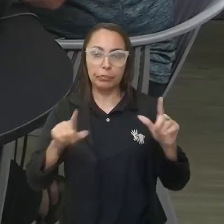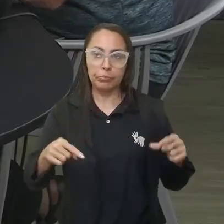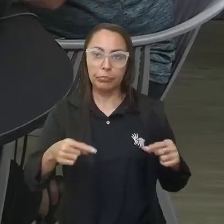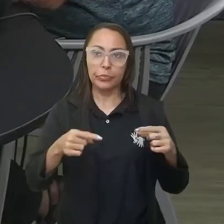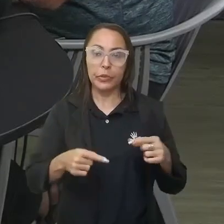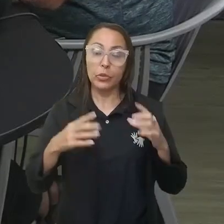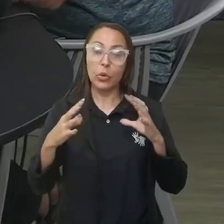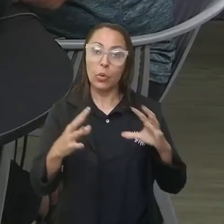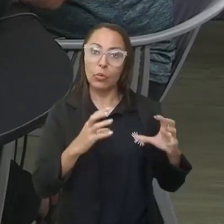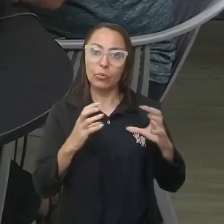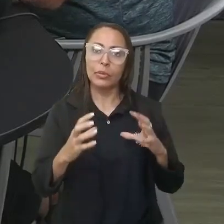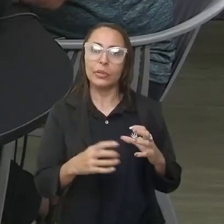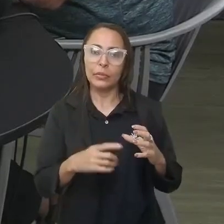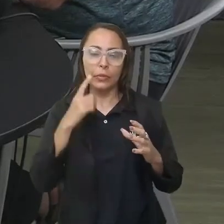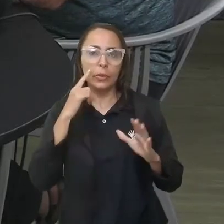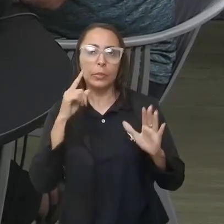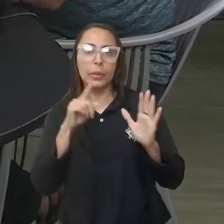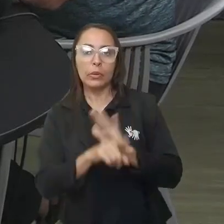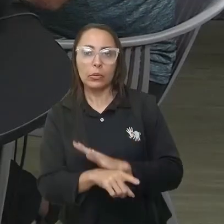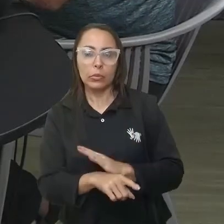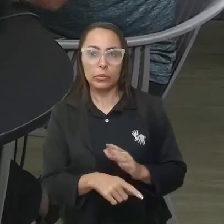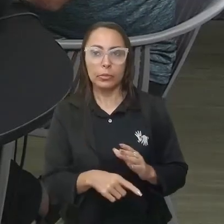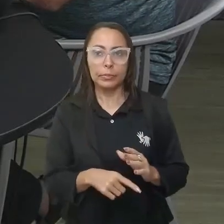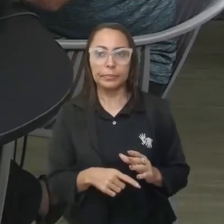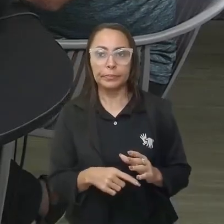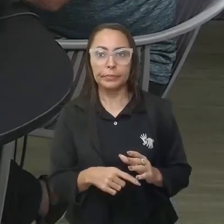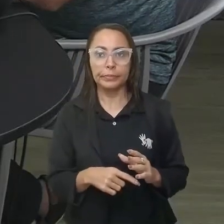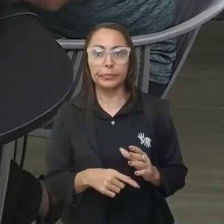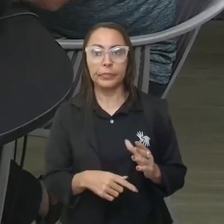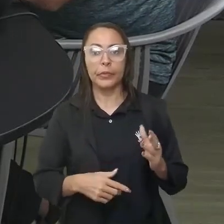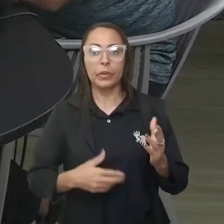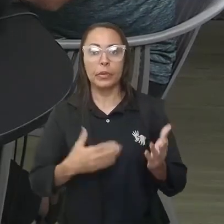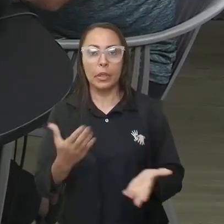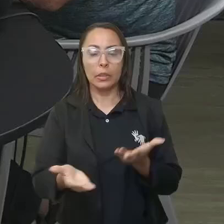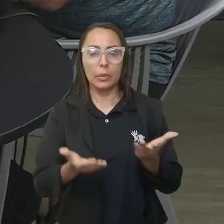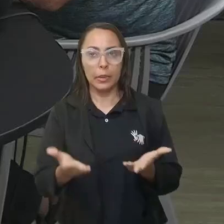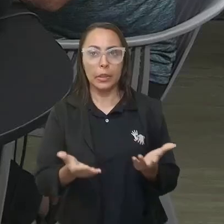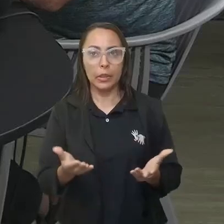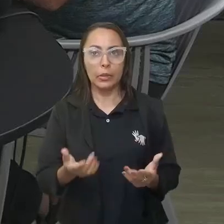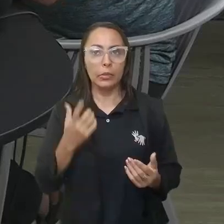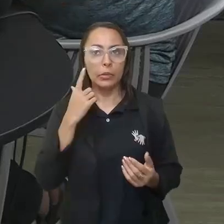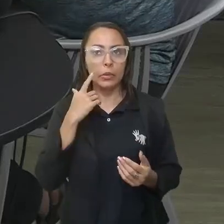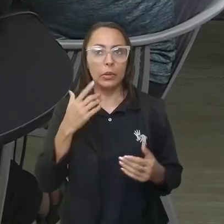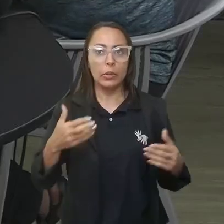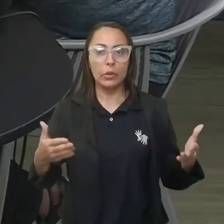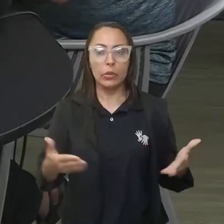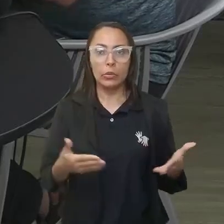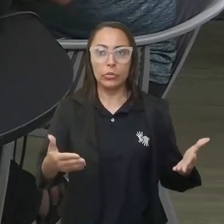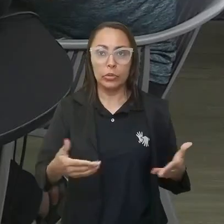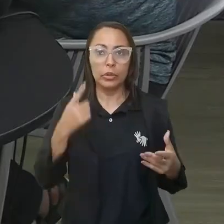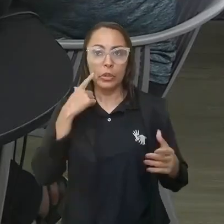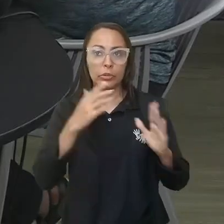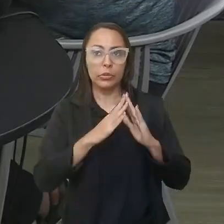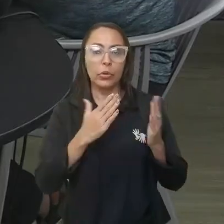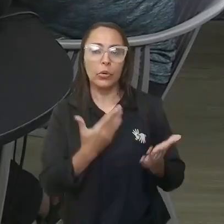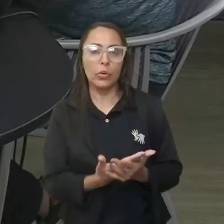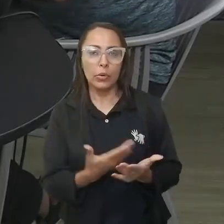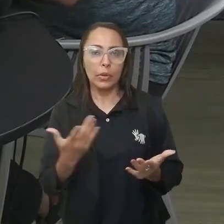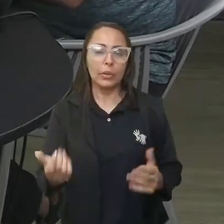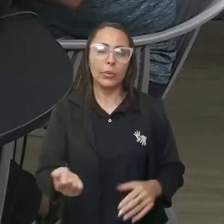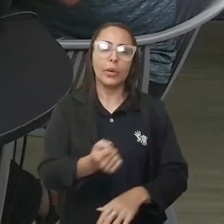faço essa pergunta com relação à questão da violência, o tratamento que vocês dão, né, ir para a escola, atender o